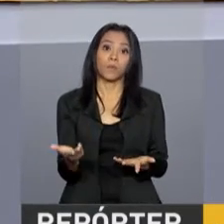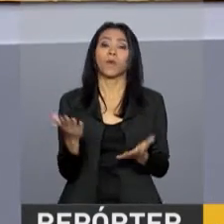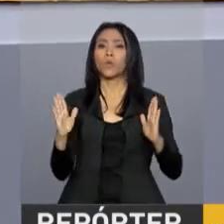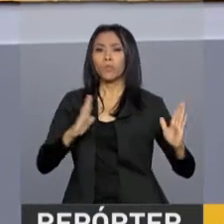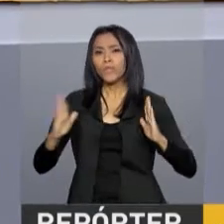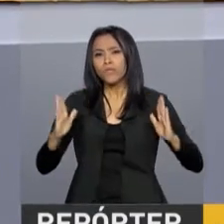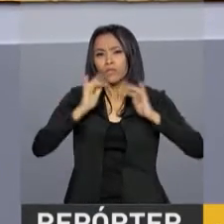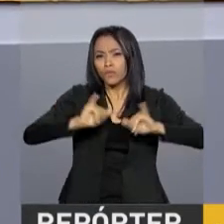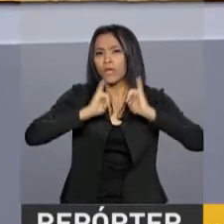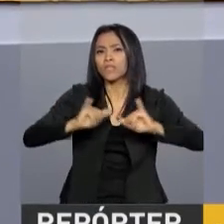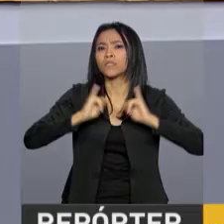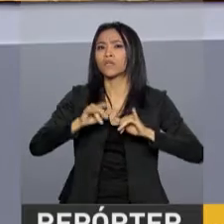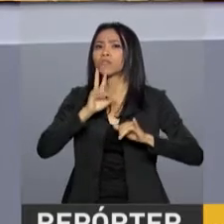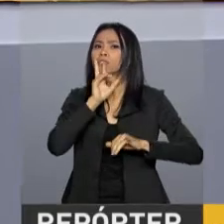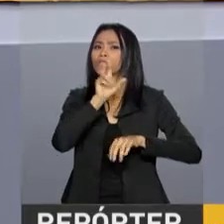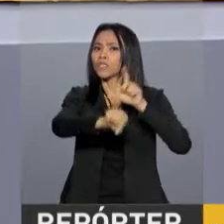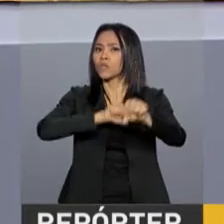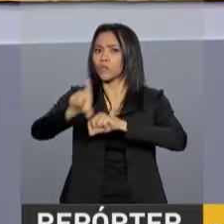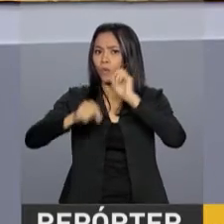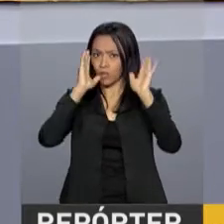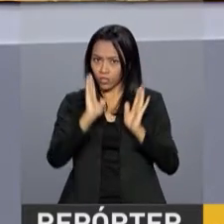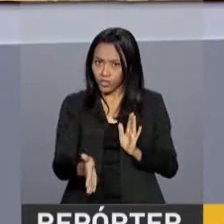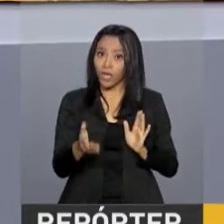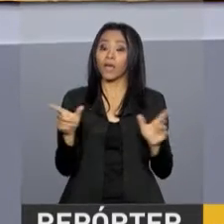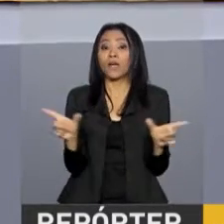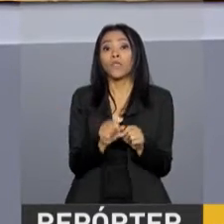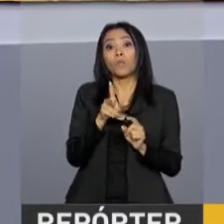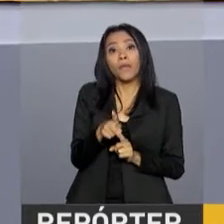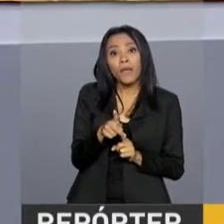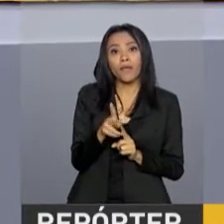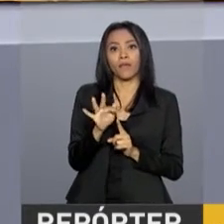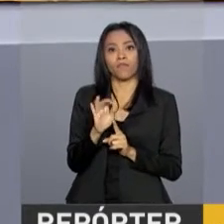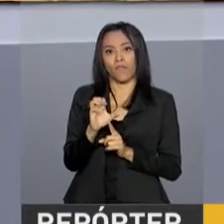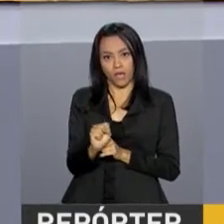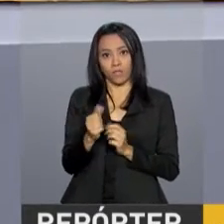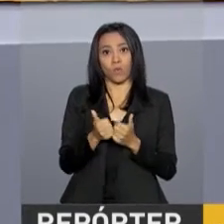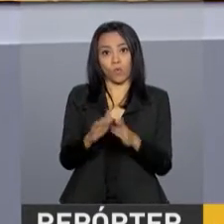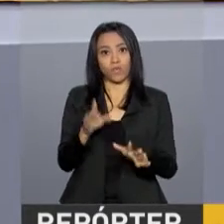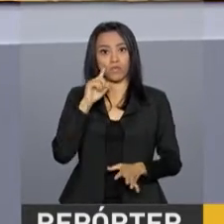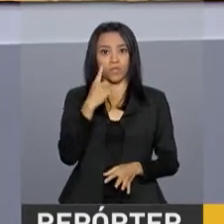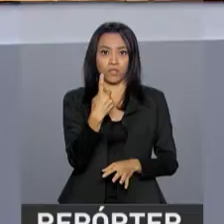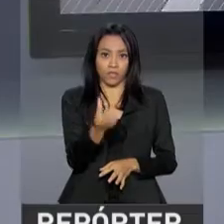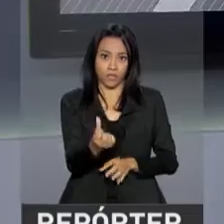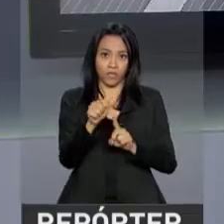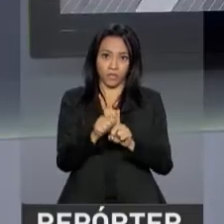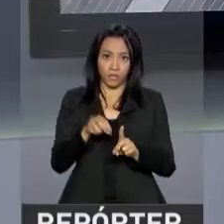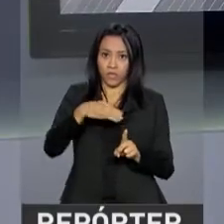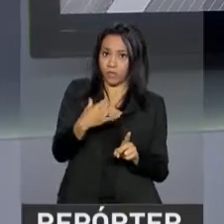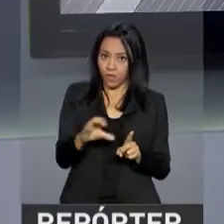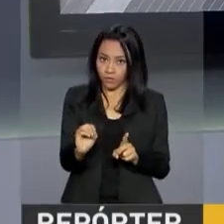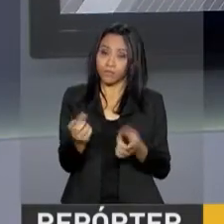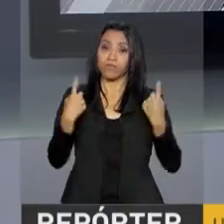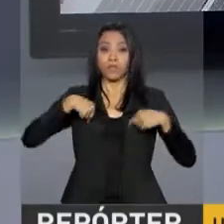período de divulgação dos resultados da pré seleção da modalidade pfs começa no dia 16 de março e nós